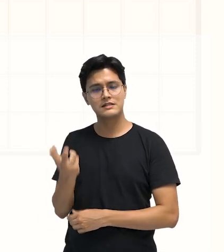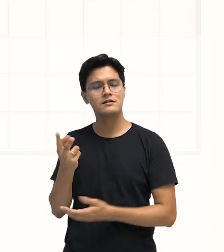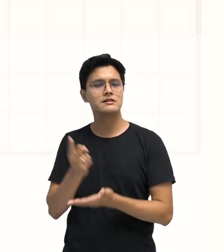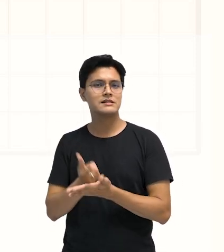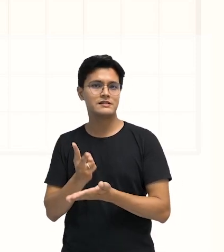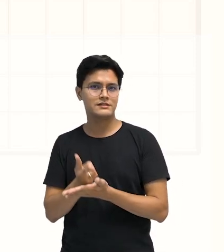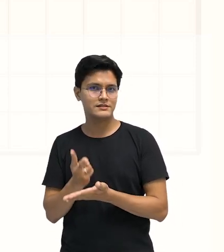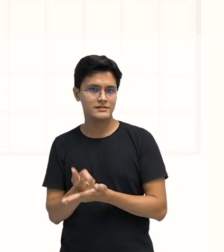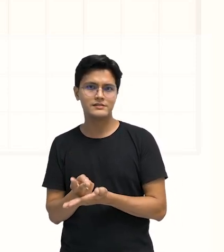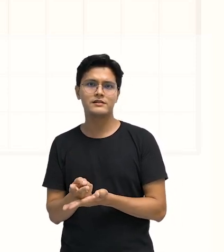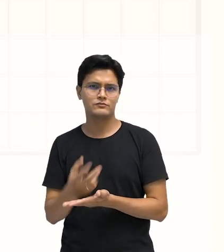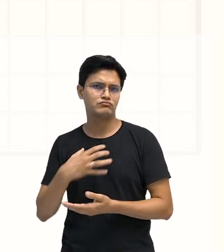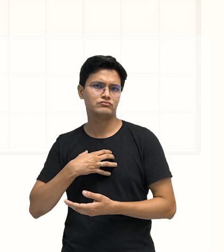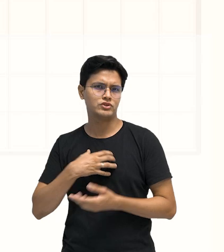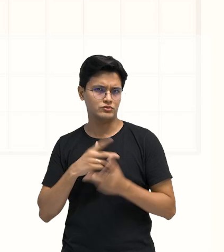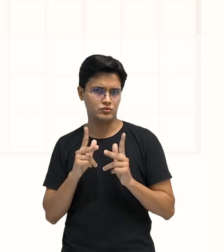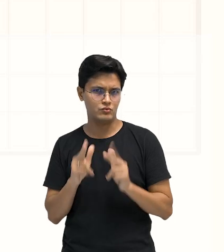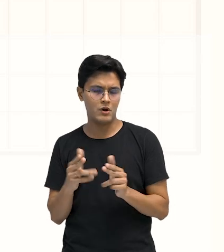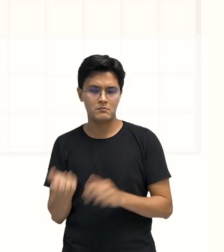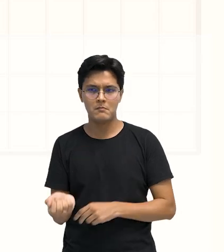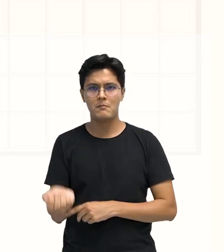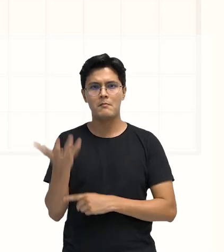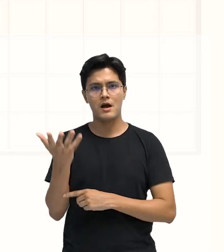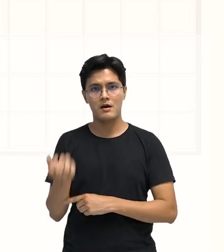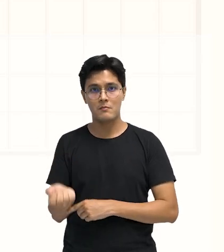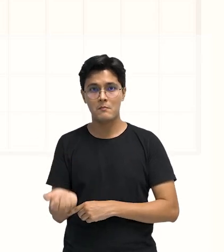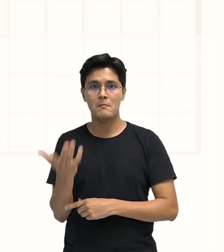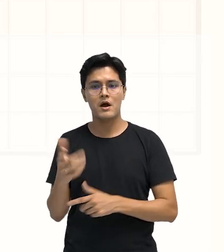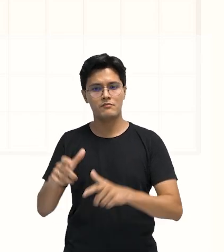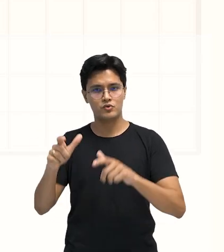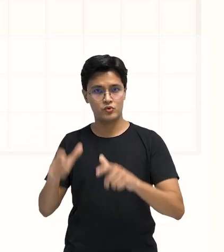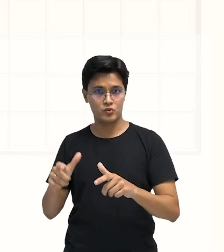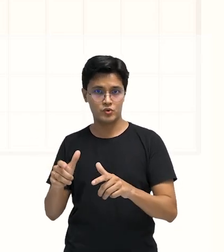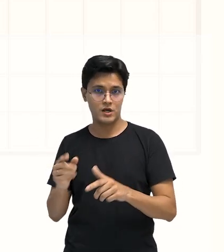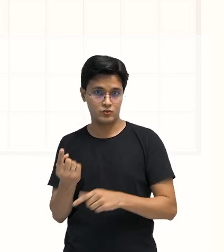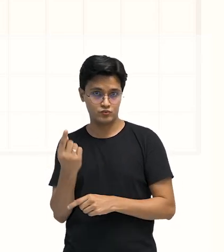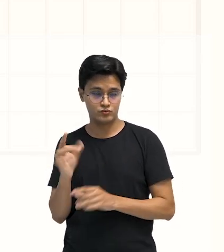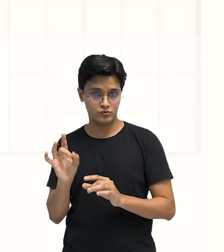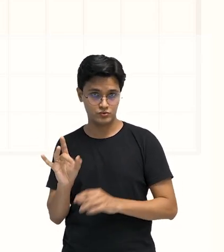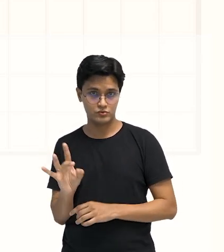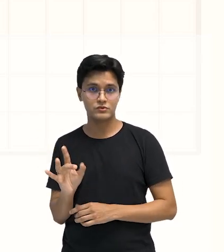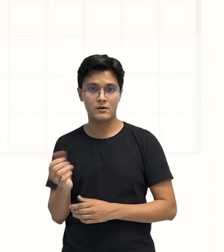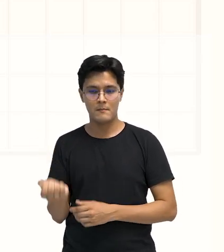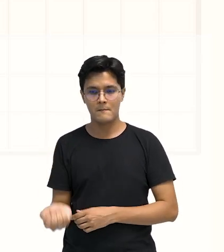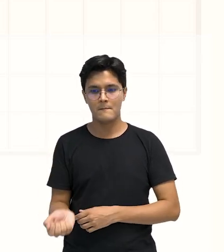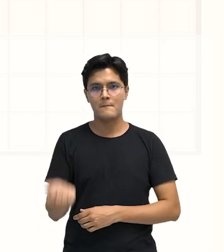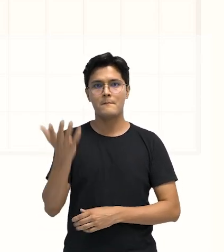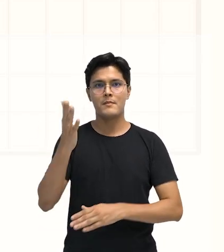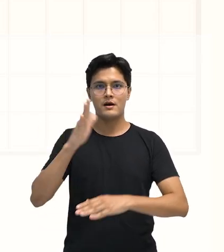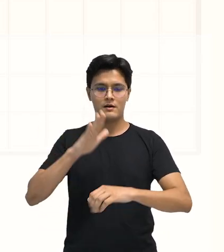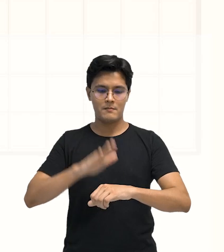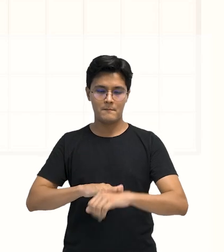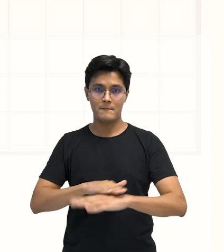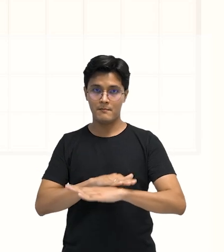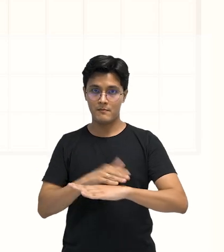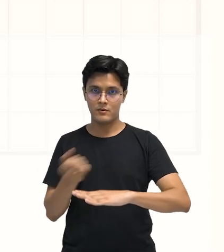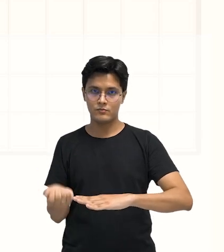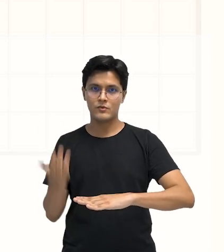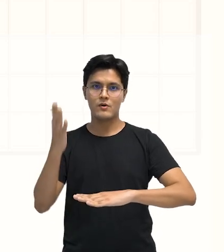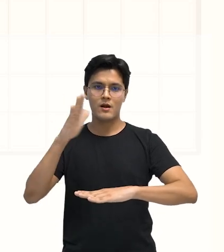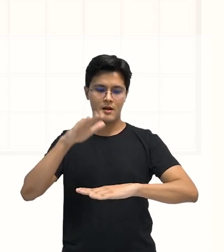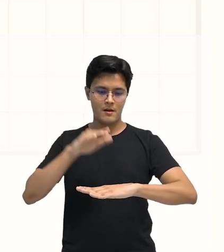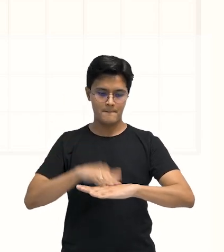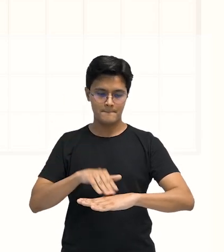da mesma forma e no mesmo lugar, deixando-a cair sobre uma superfície